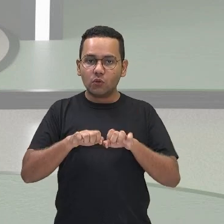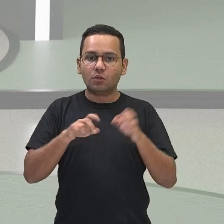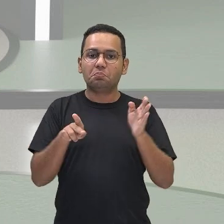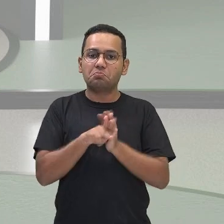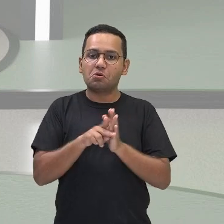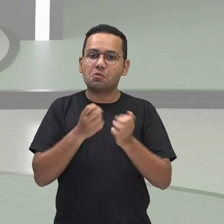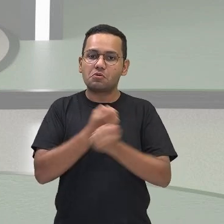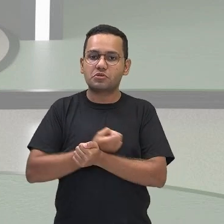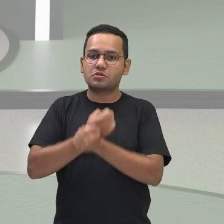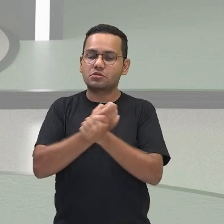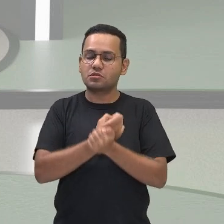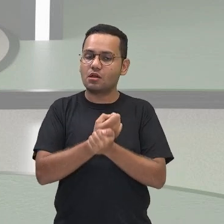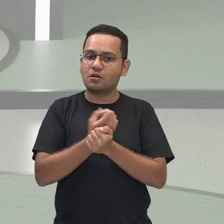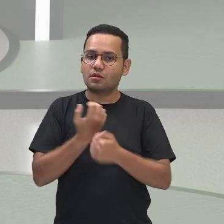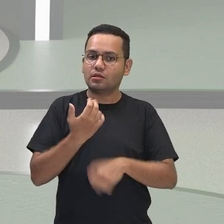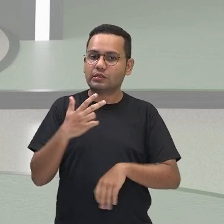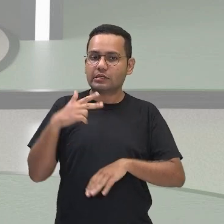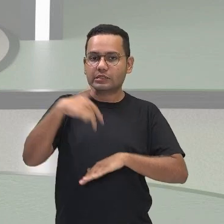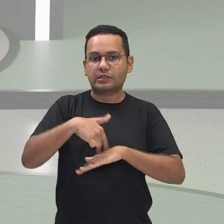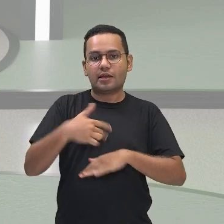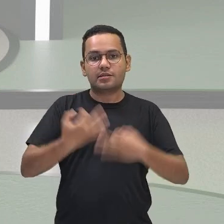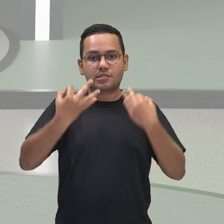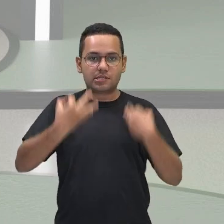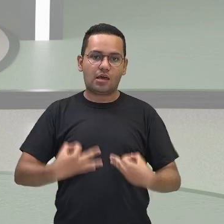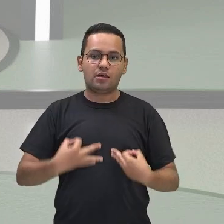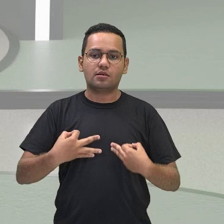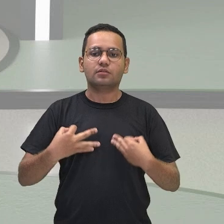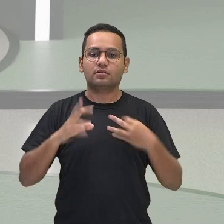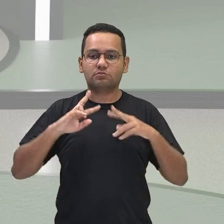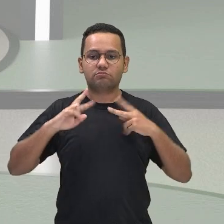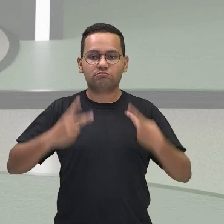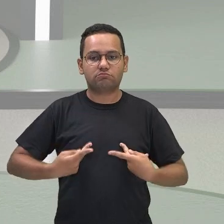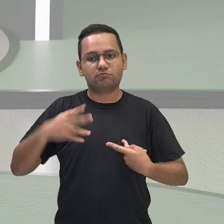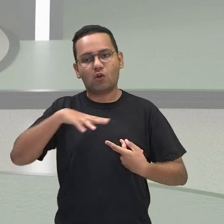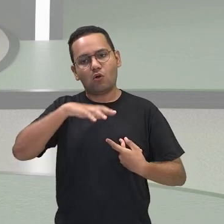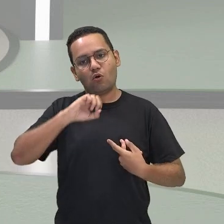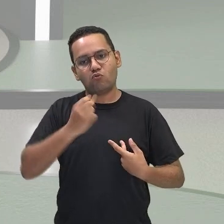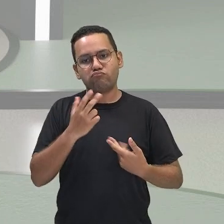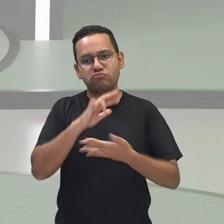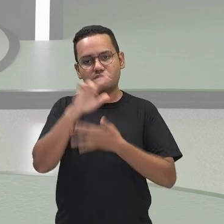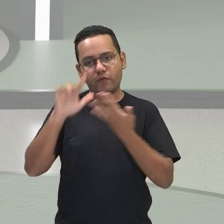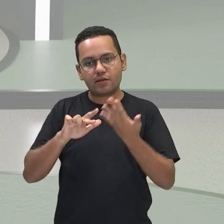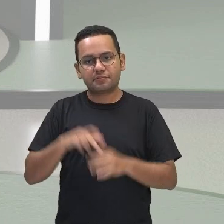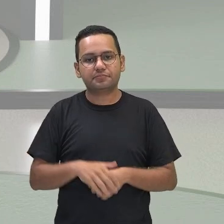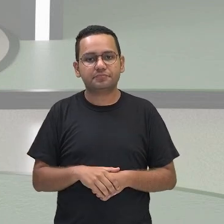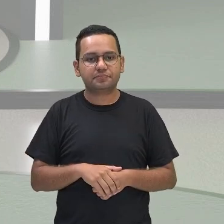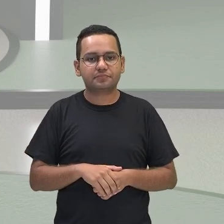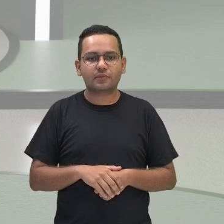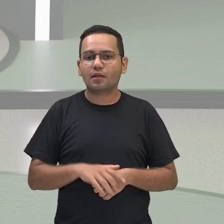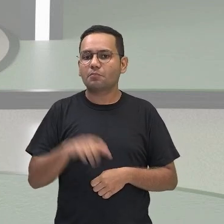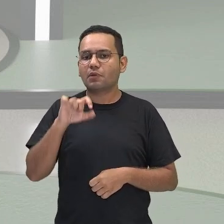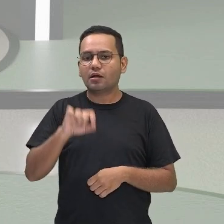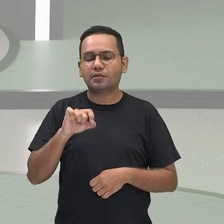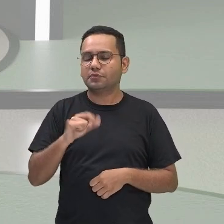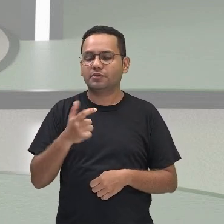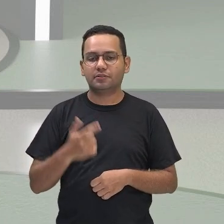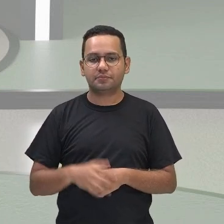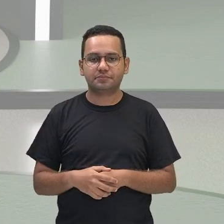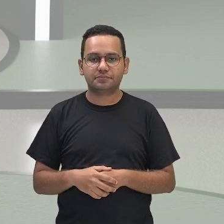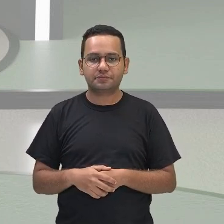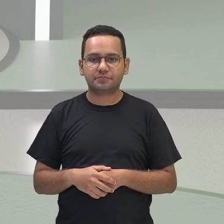seres vivos. Ele é responsável por dar forma ao nosso corpo, ou